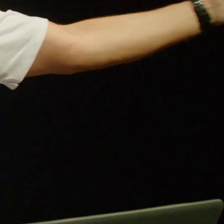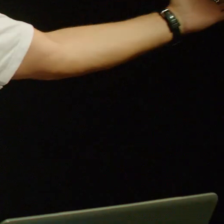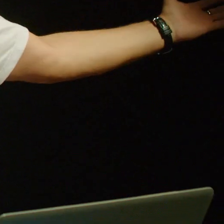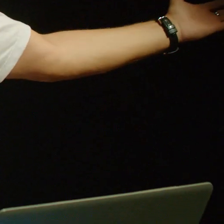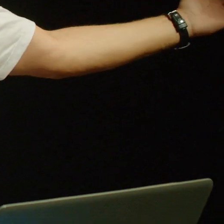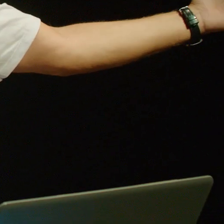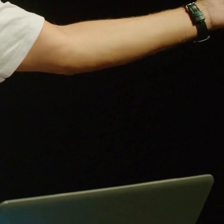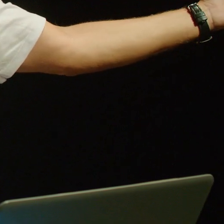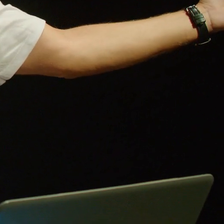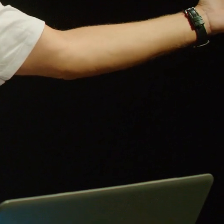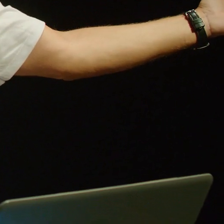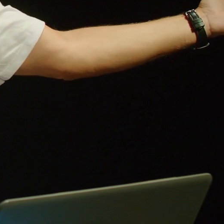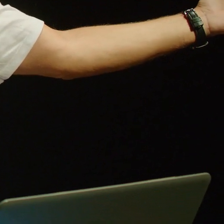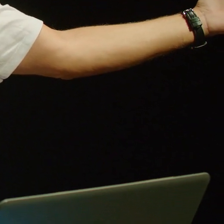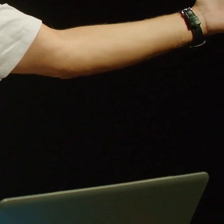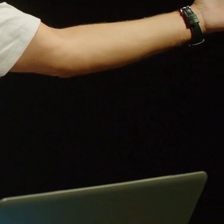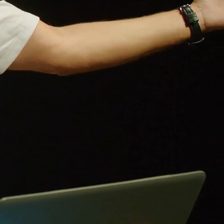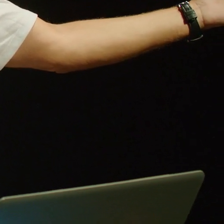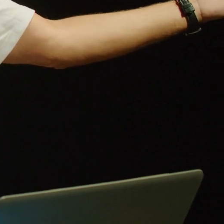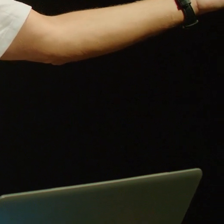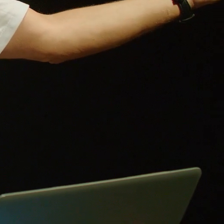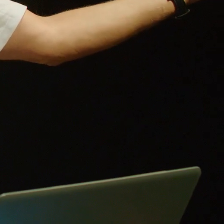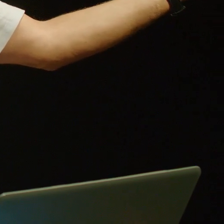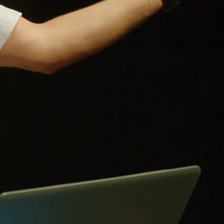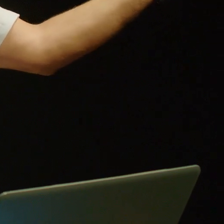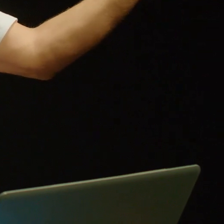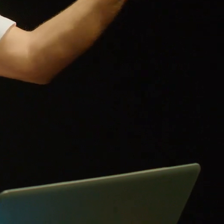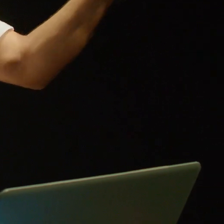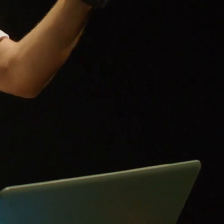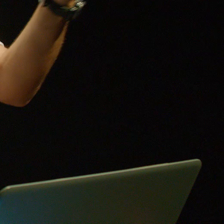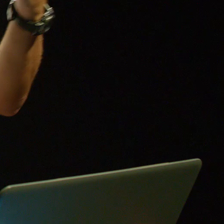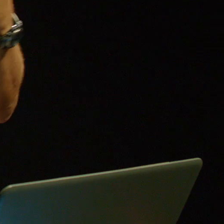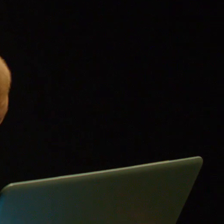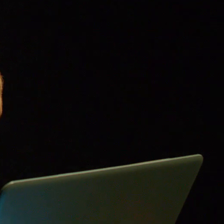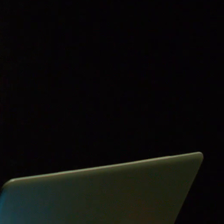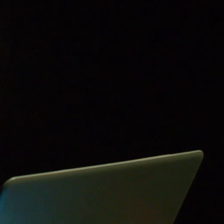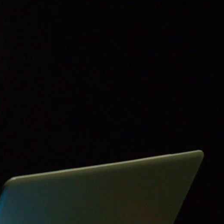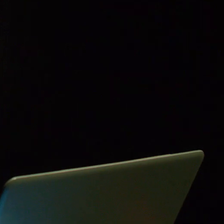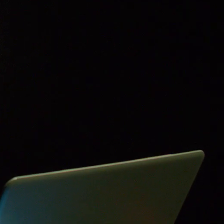Sim. Sim. Sim.